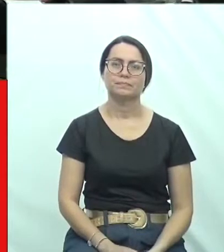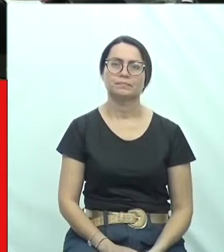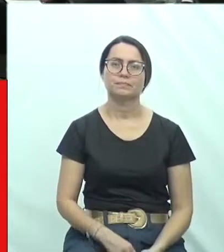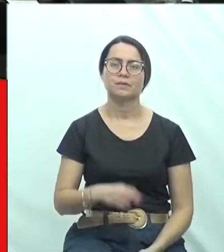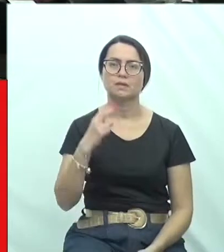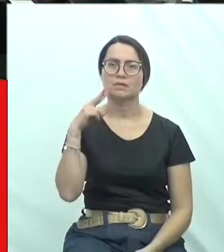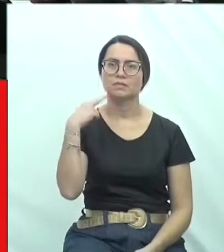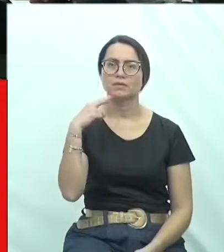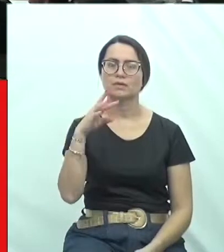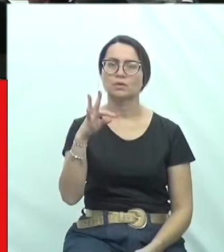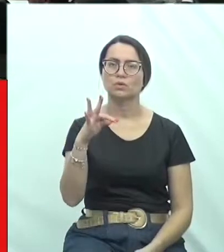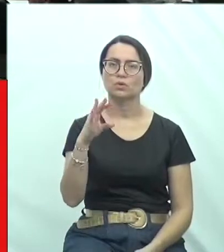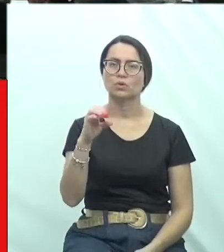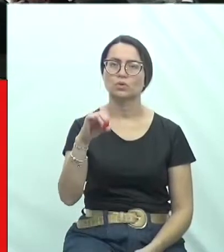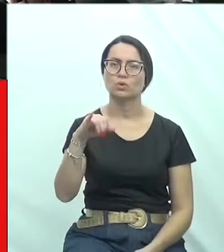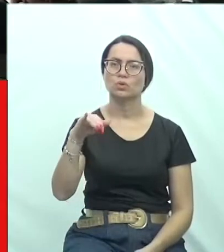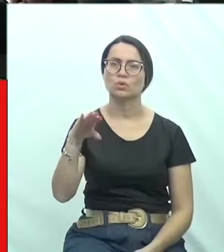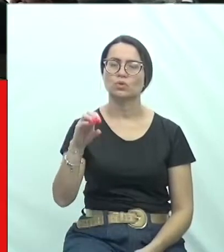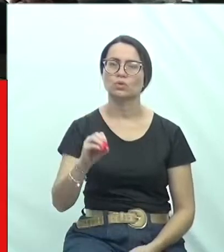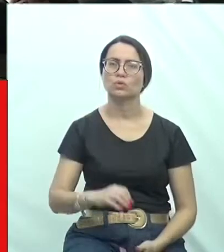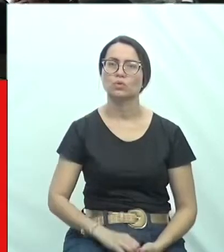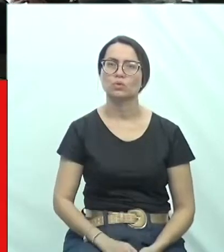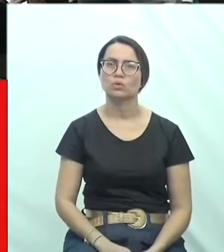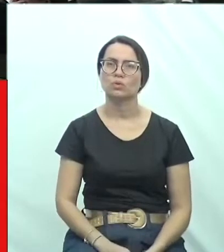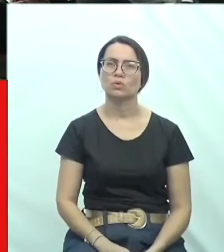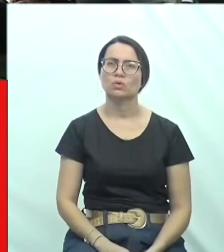Toninho, o vereador Zé.